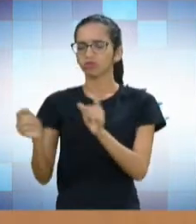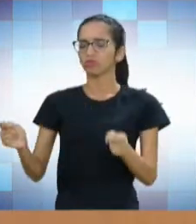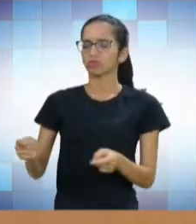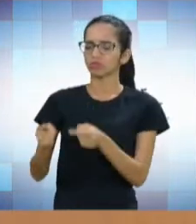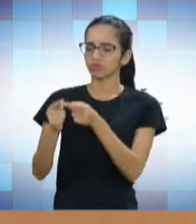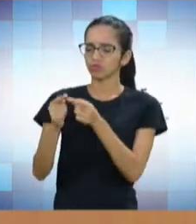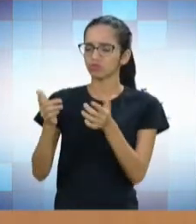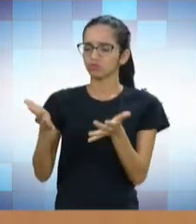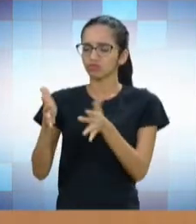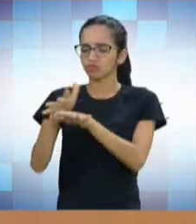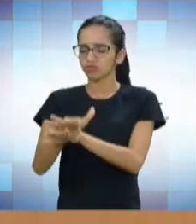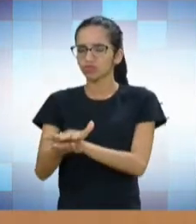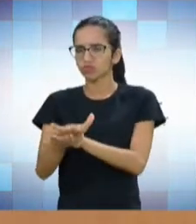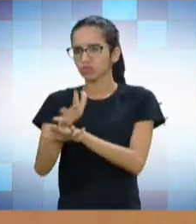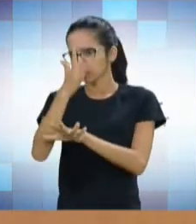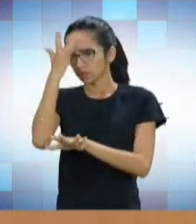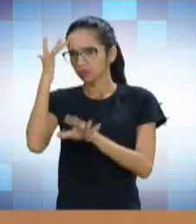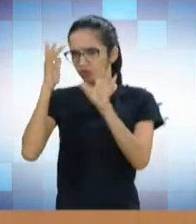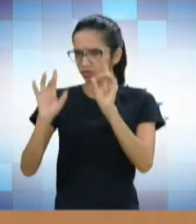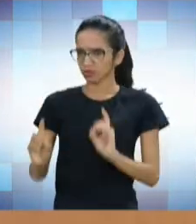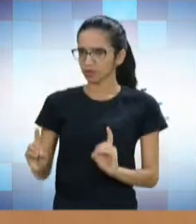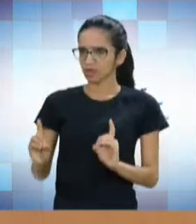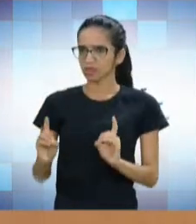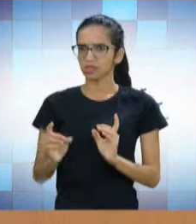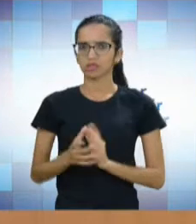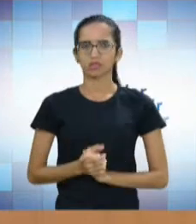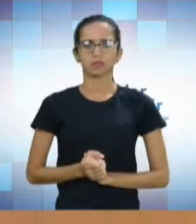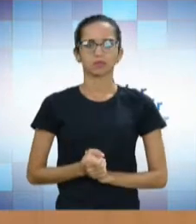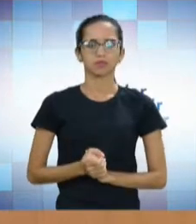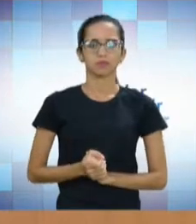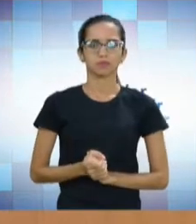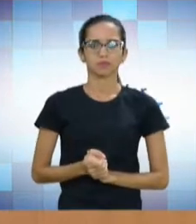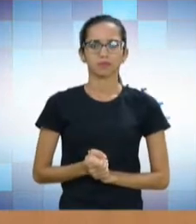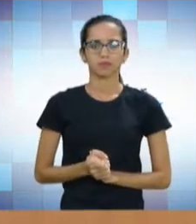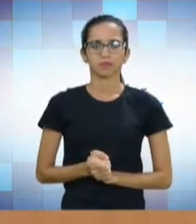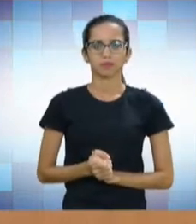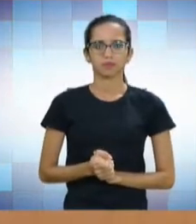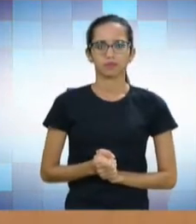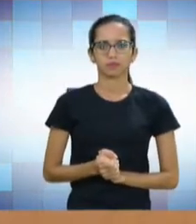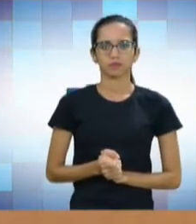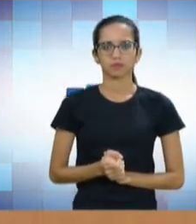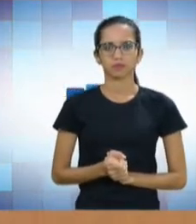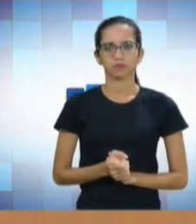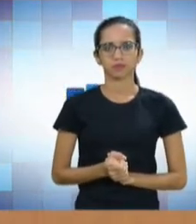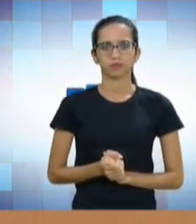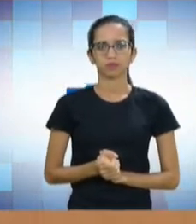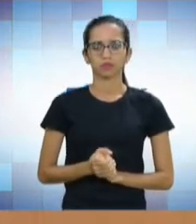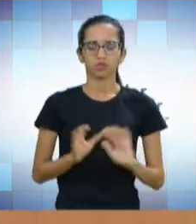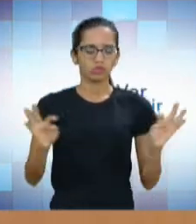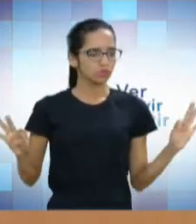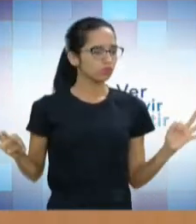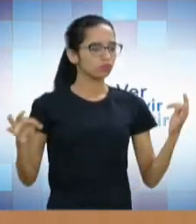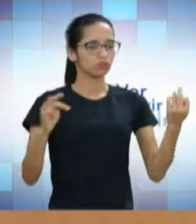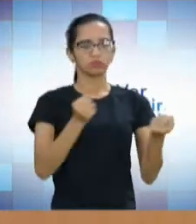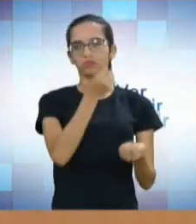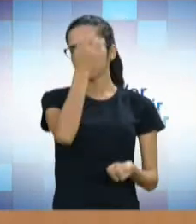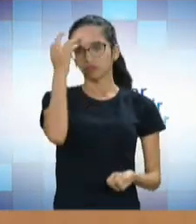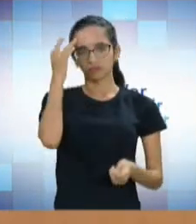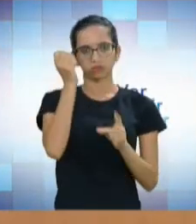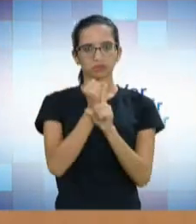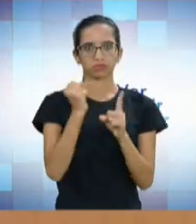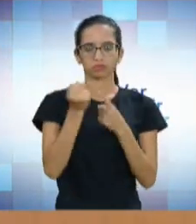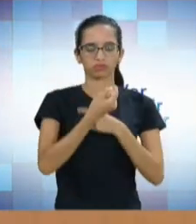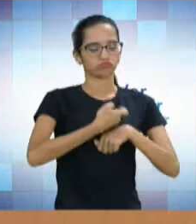visando uma integração social das pessoas com deficiência é assim todas as pessoas todas as categorias